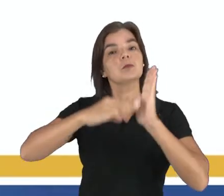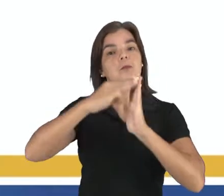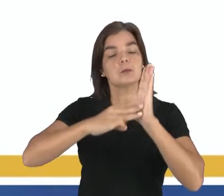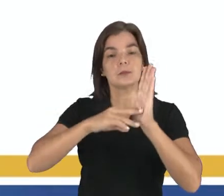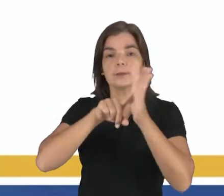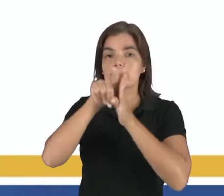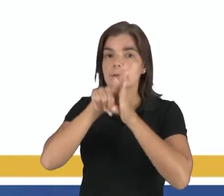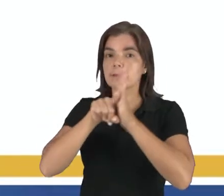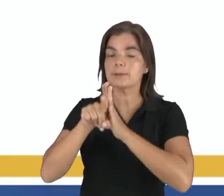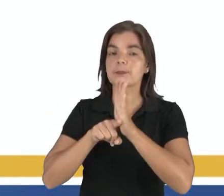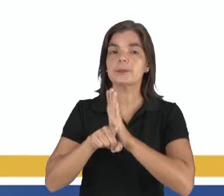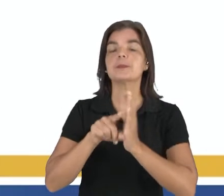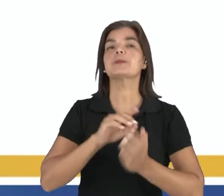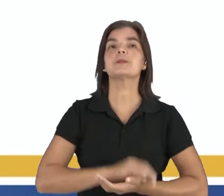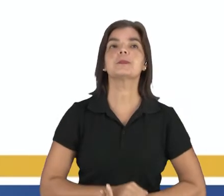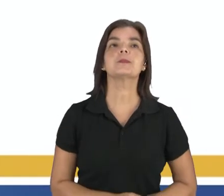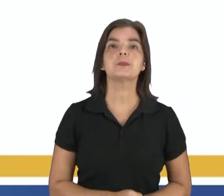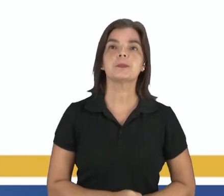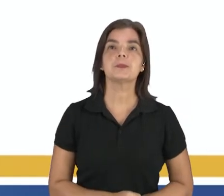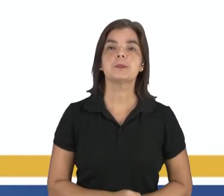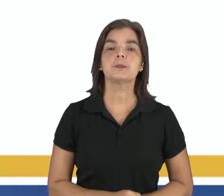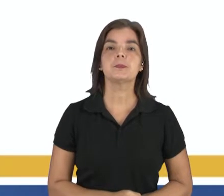científico.